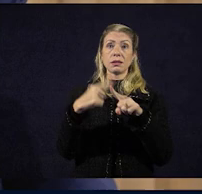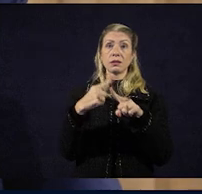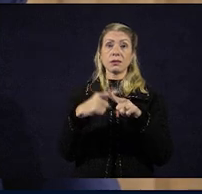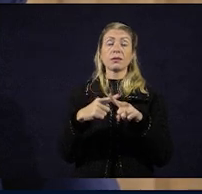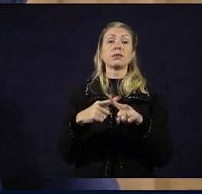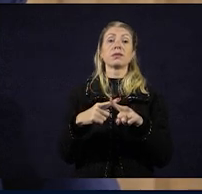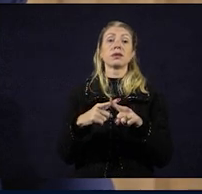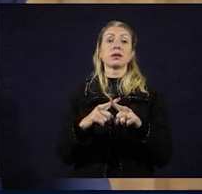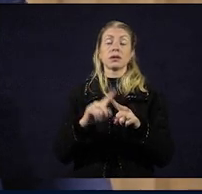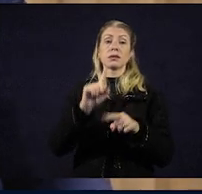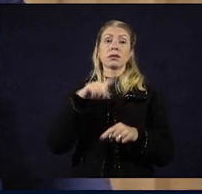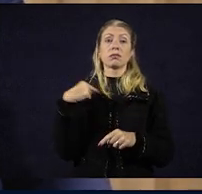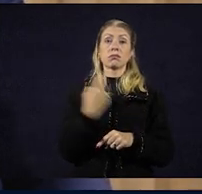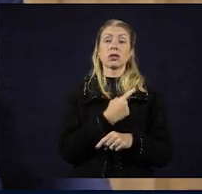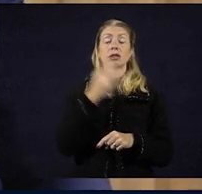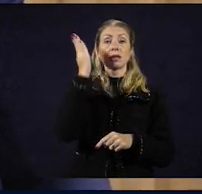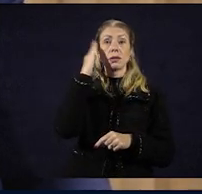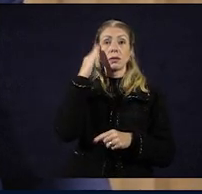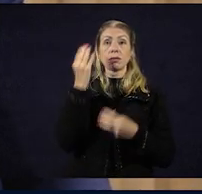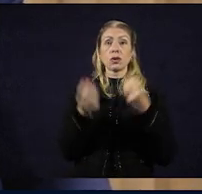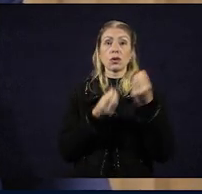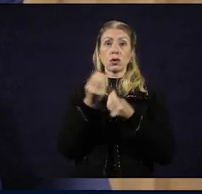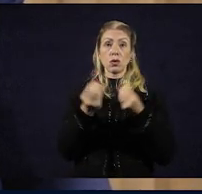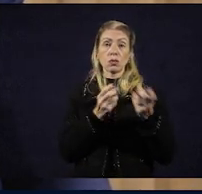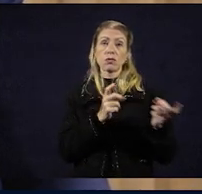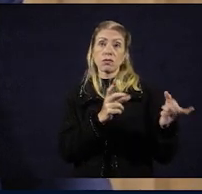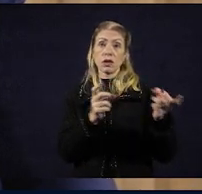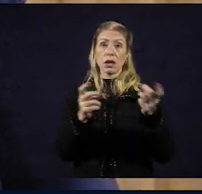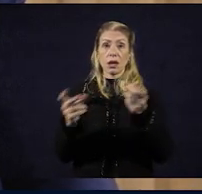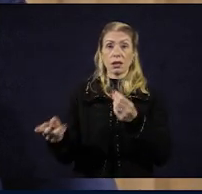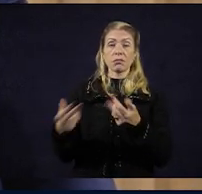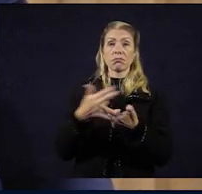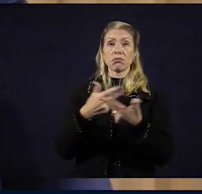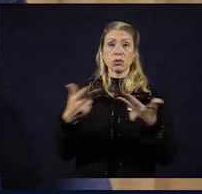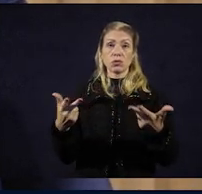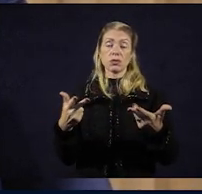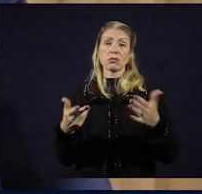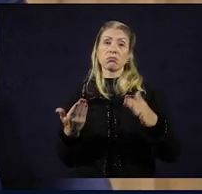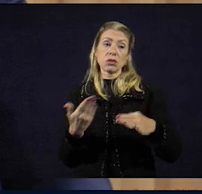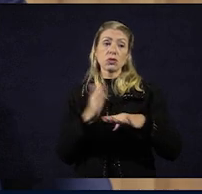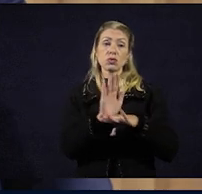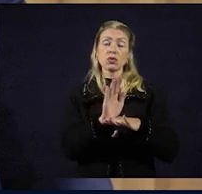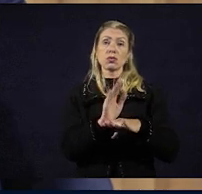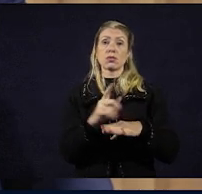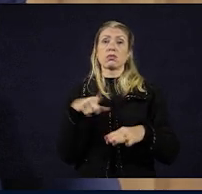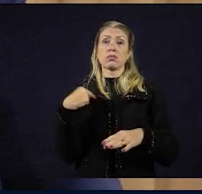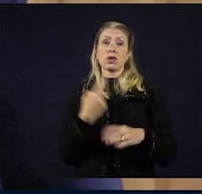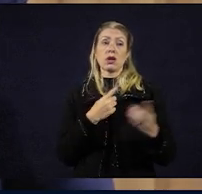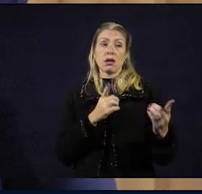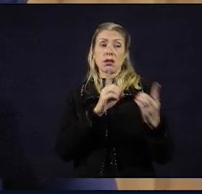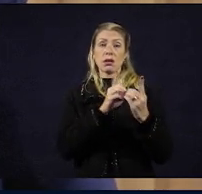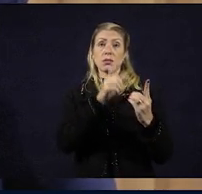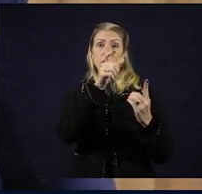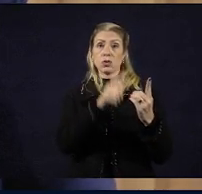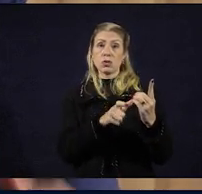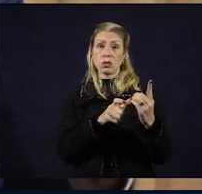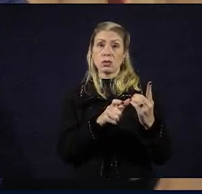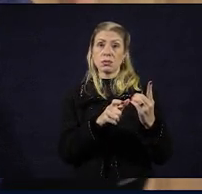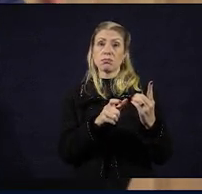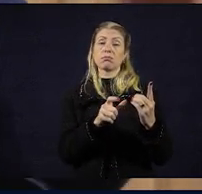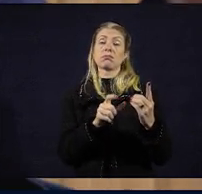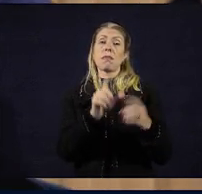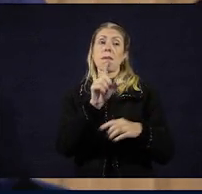5 mil revendas de insumos a gente atende o produtor médio e pequeno